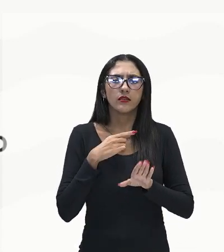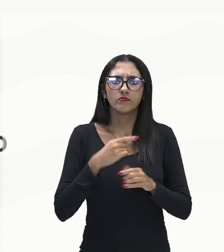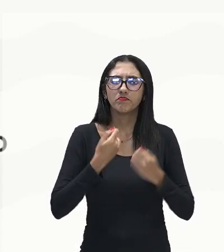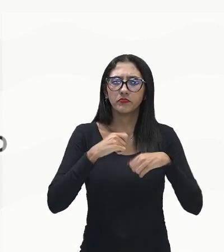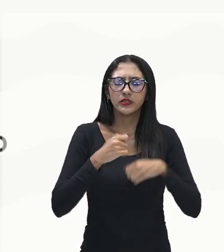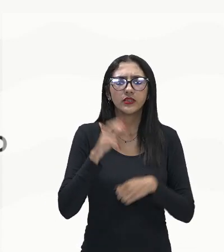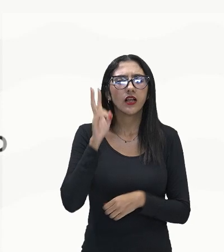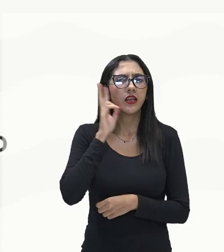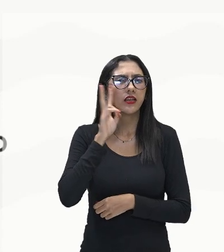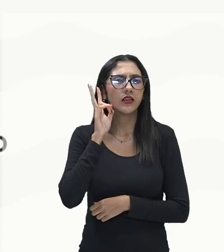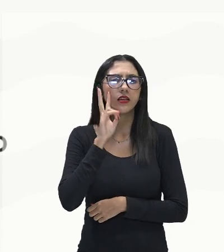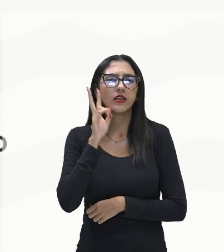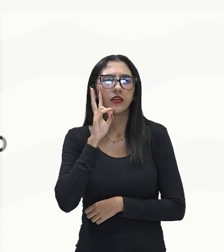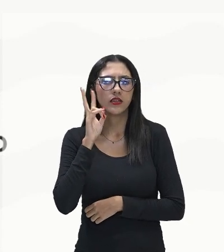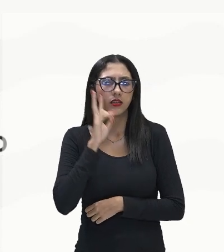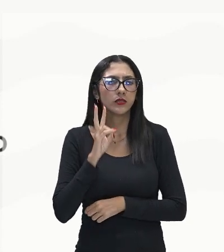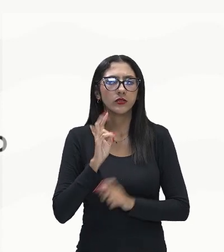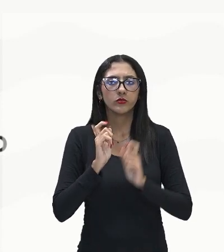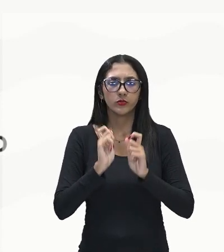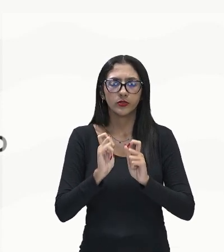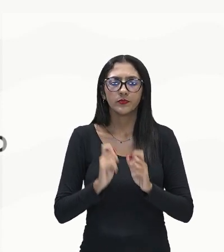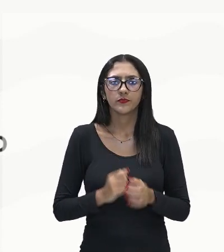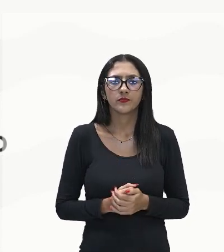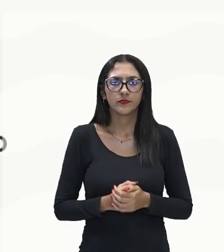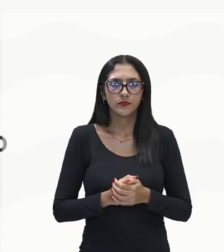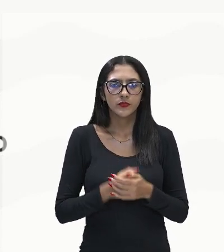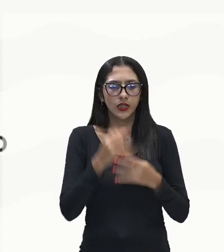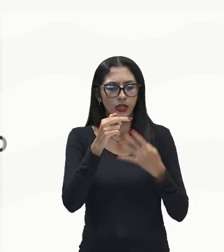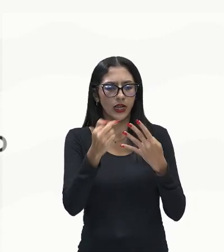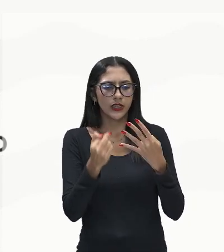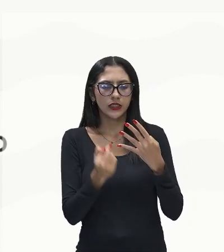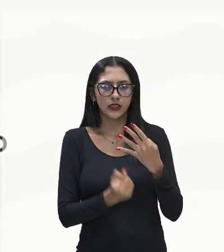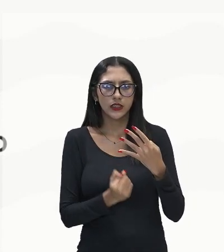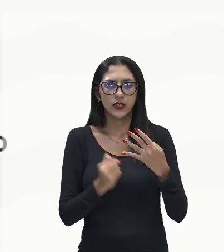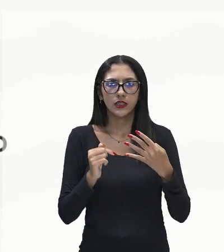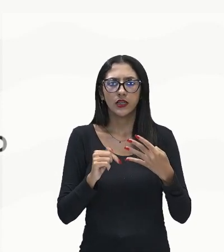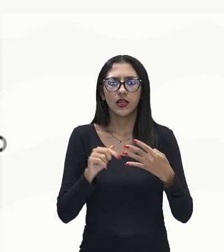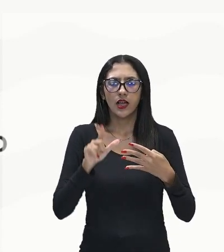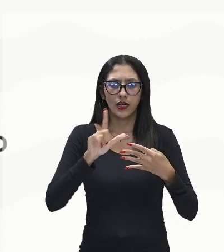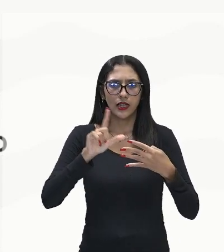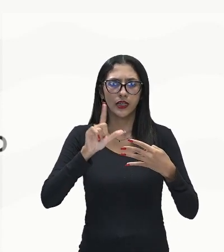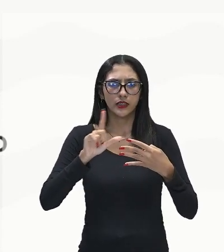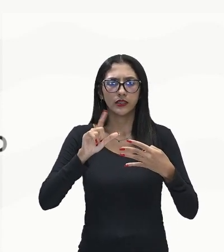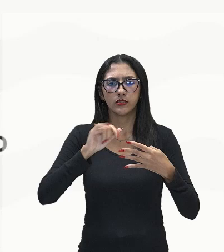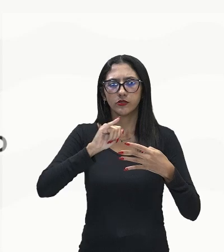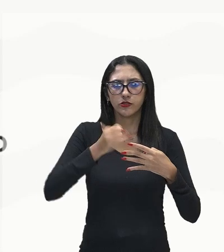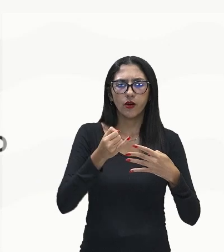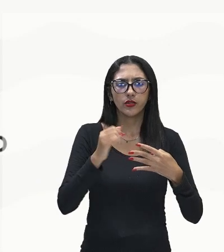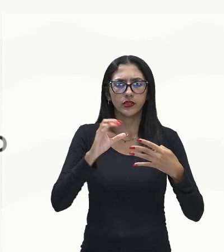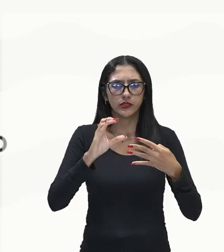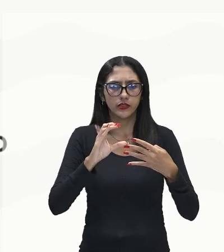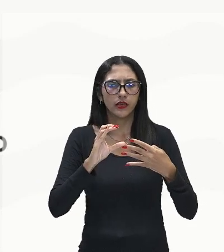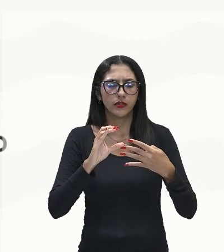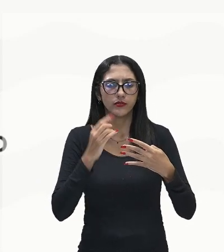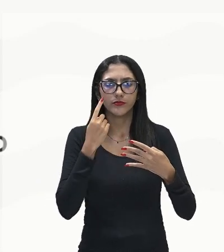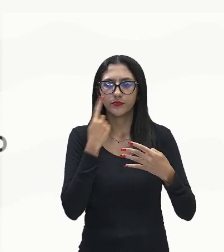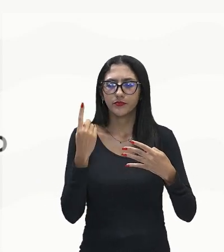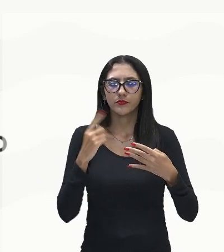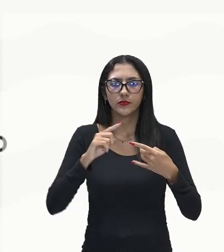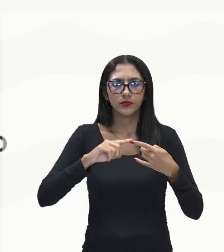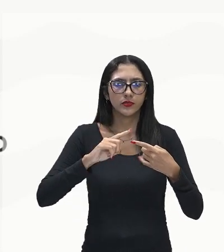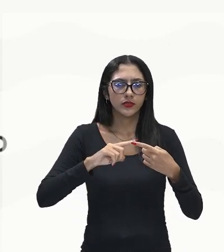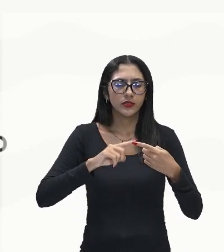você lembre que nós temos cada letra relacionada a cada um desses elementos. Ou seja, juros aqui